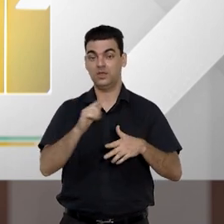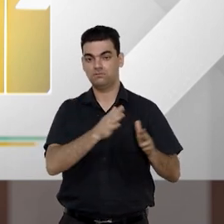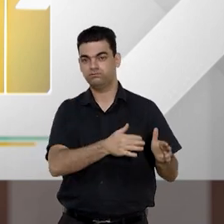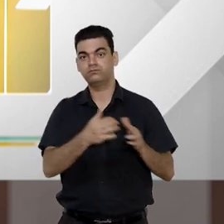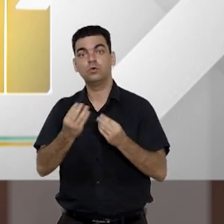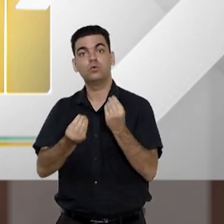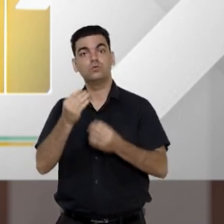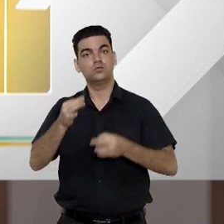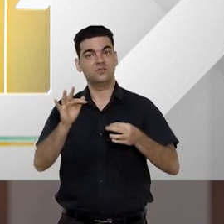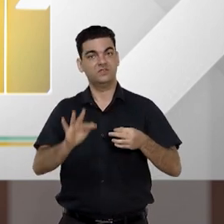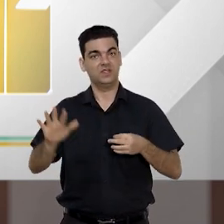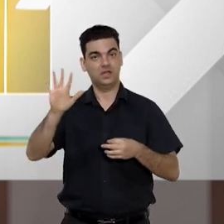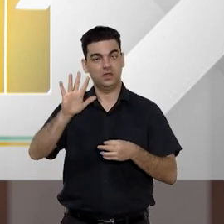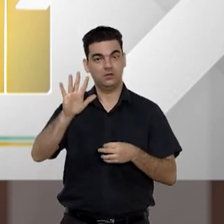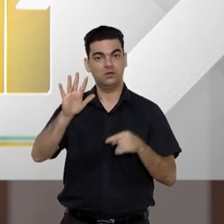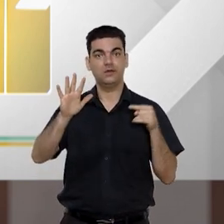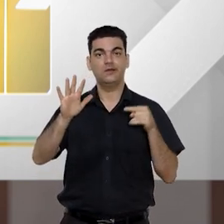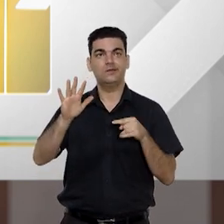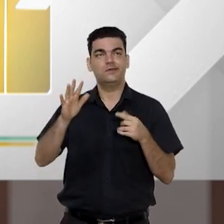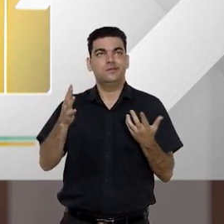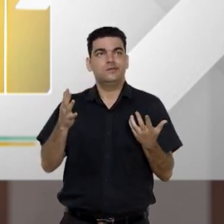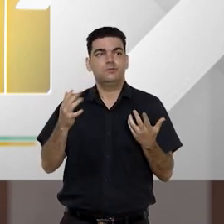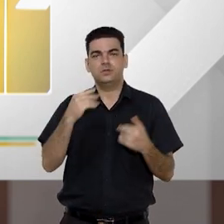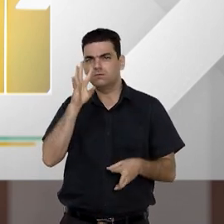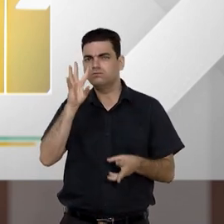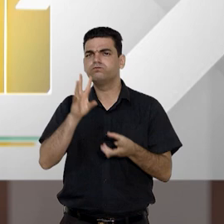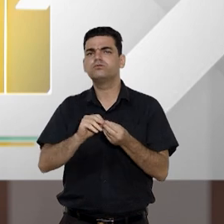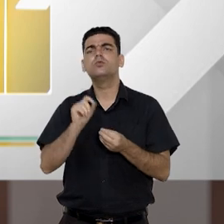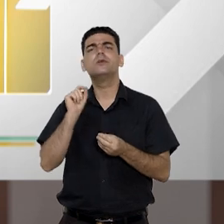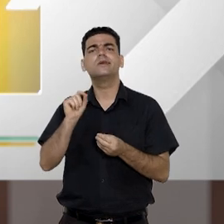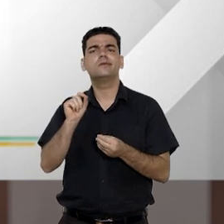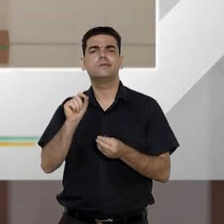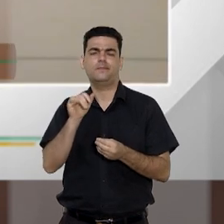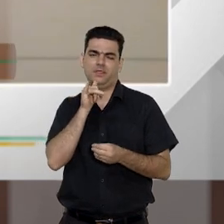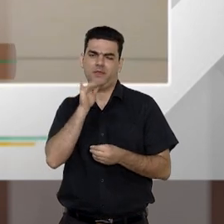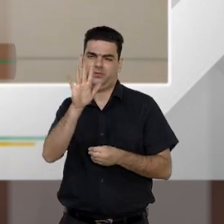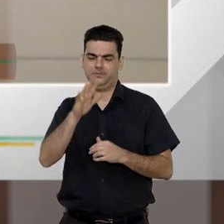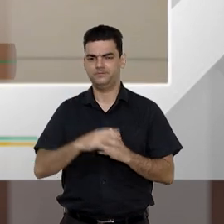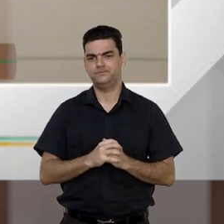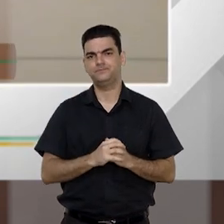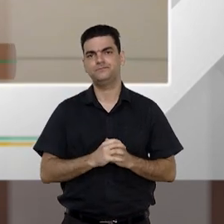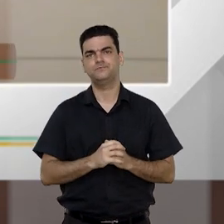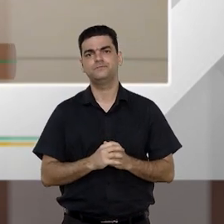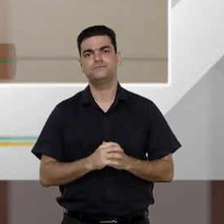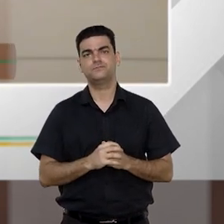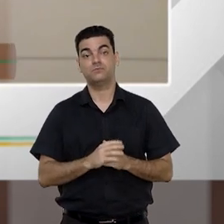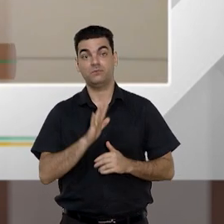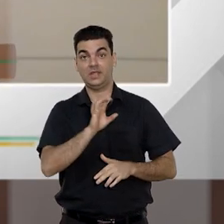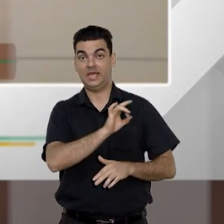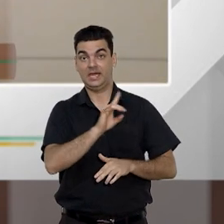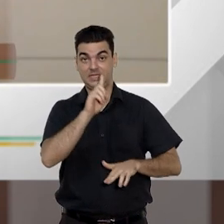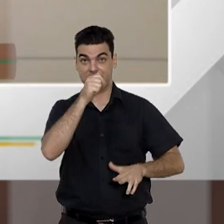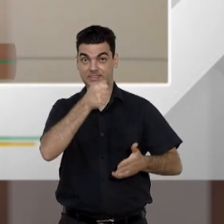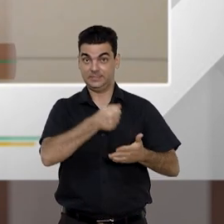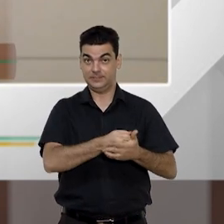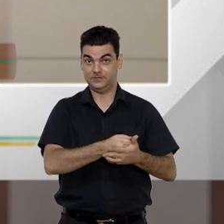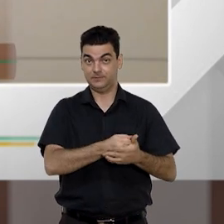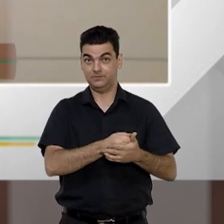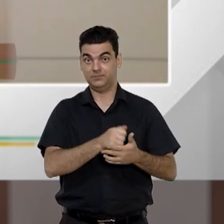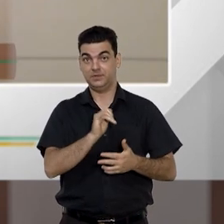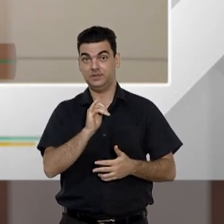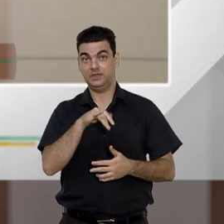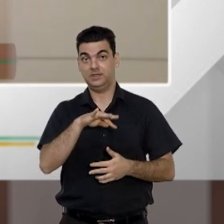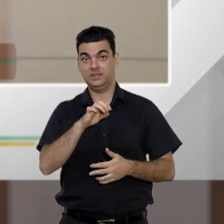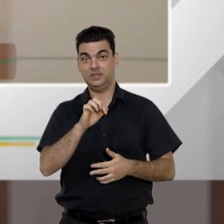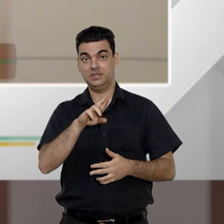sistemática recursal dos juizados federais, ela pode ser sintetizada mais ou menos assim. Nas